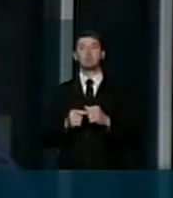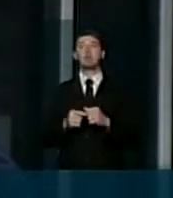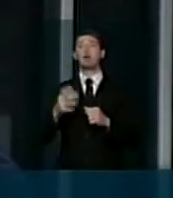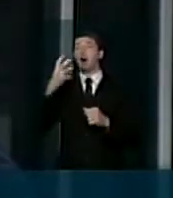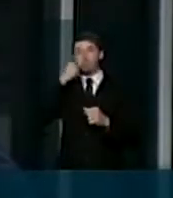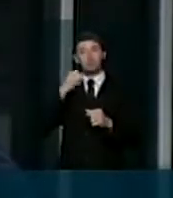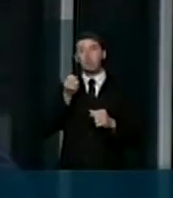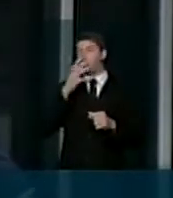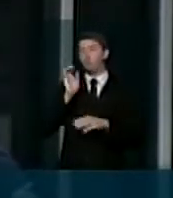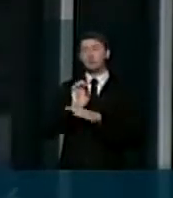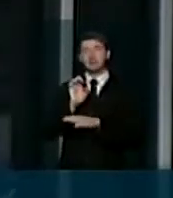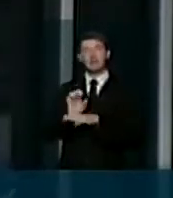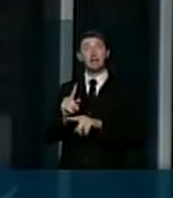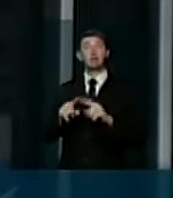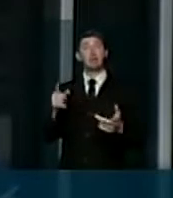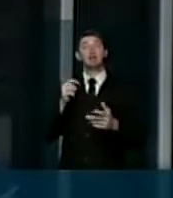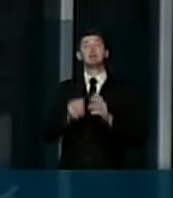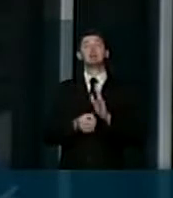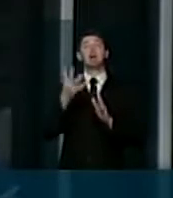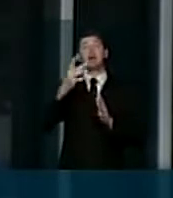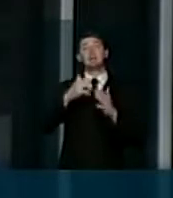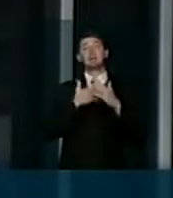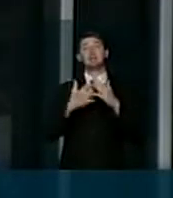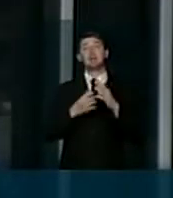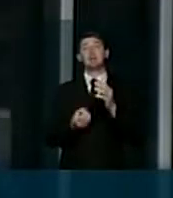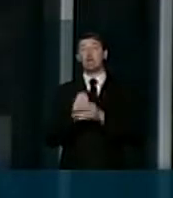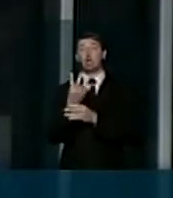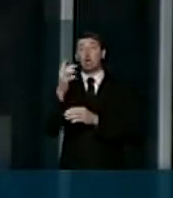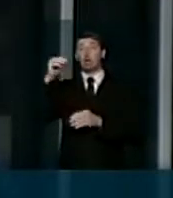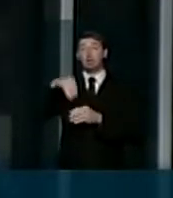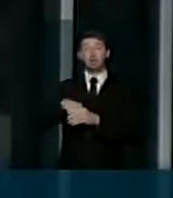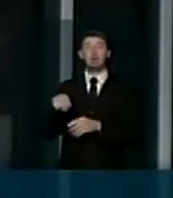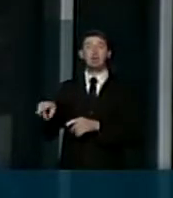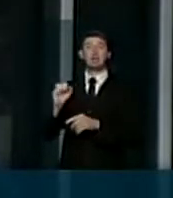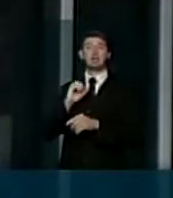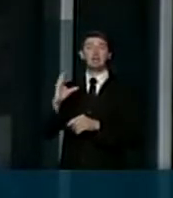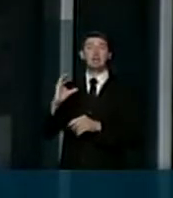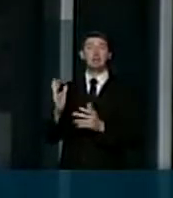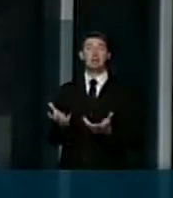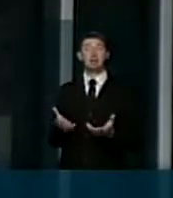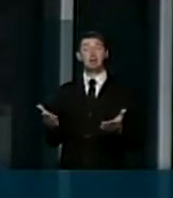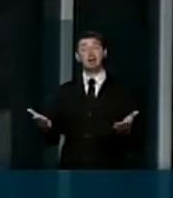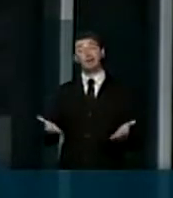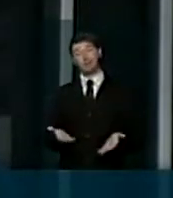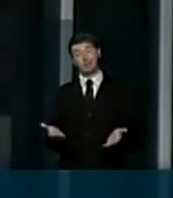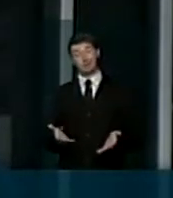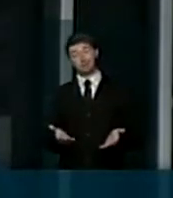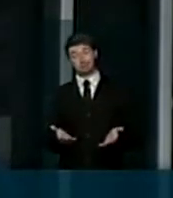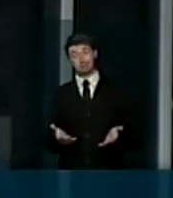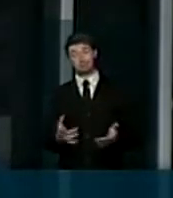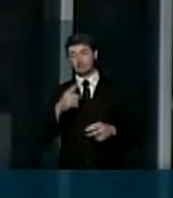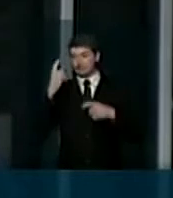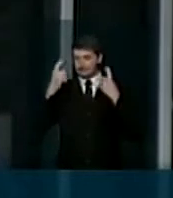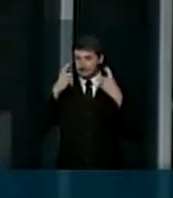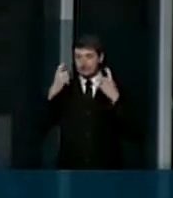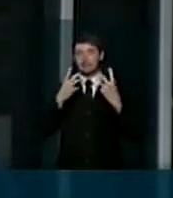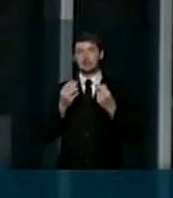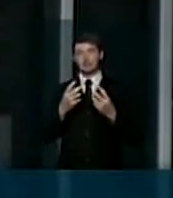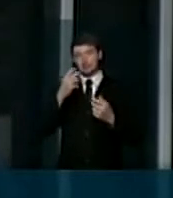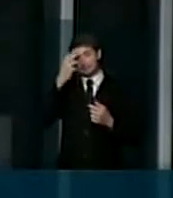estado, mas gerou a criação de inúmeras empresas no estado de Santa Catarina. E agora nós vemos com muita